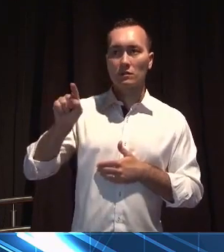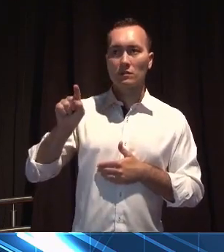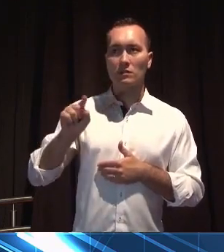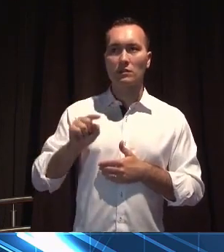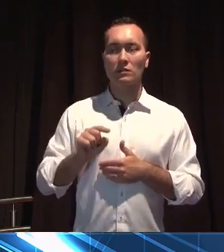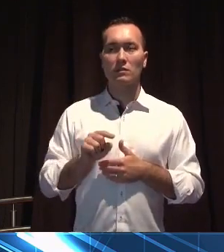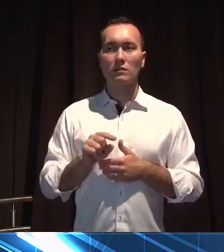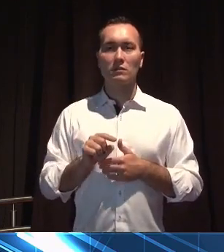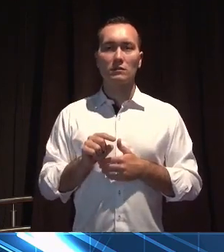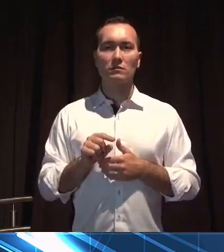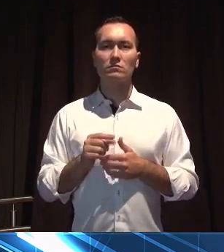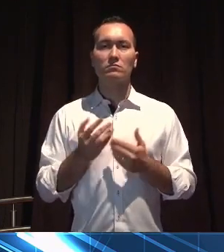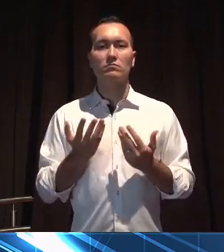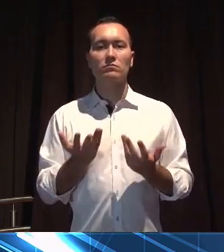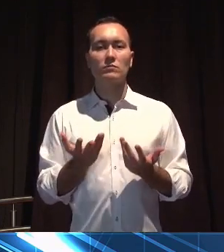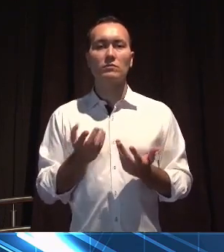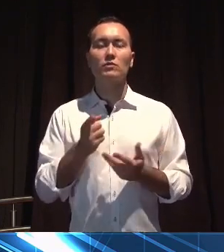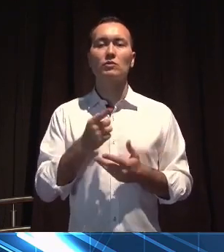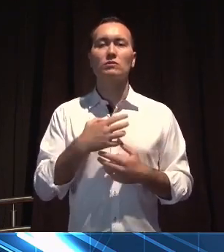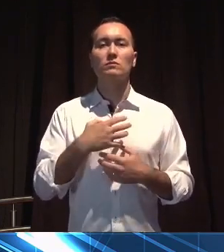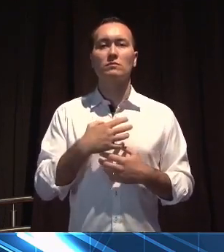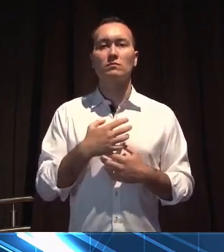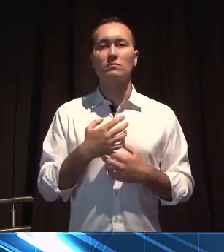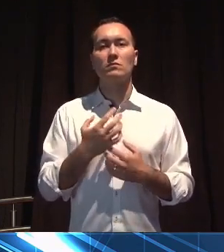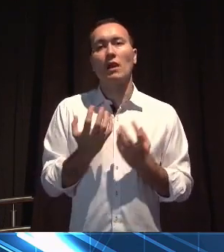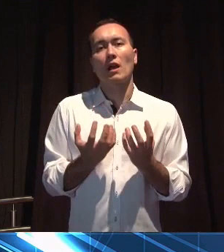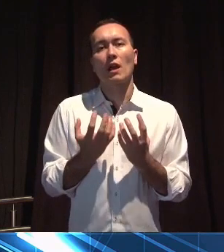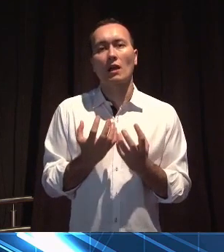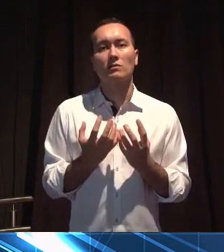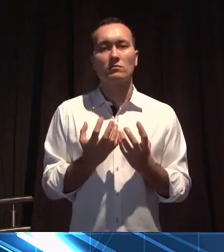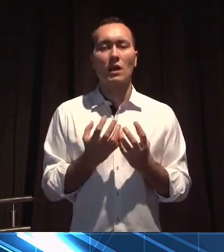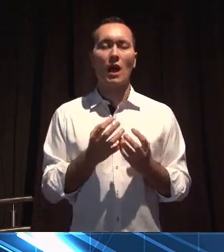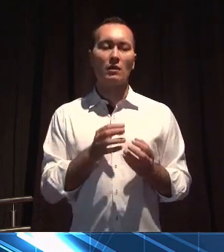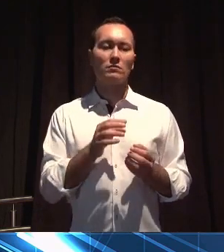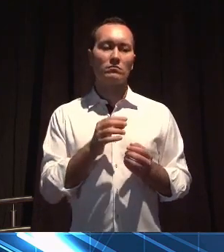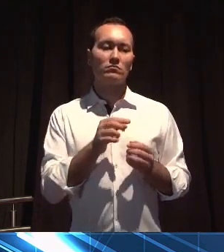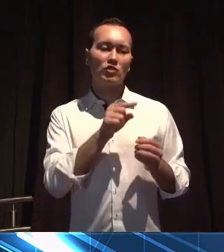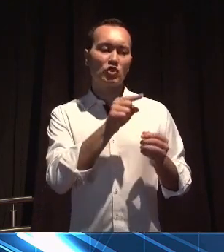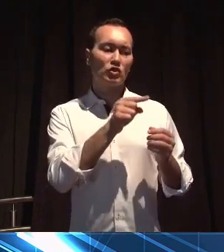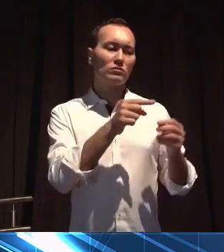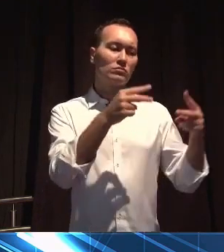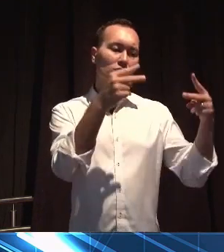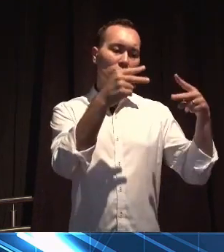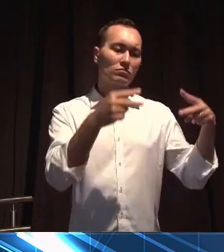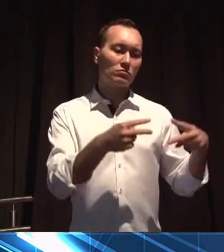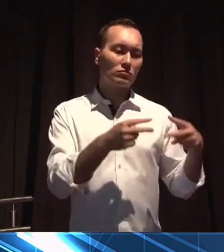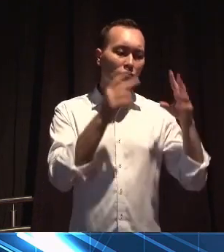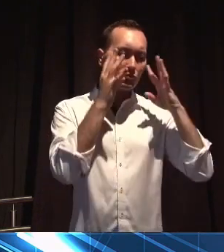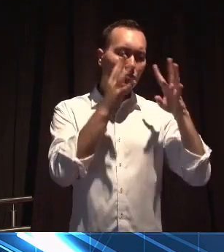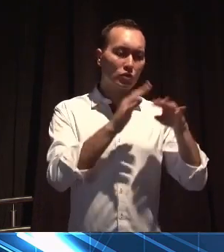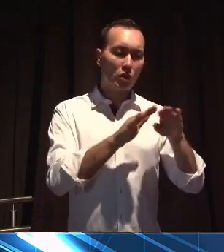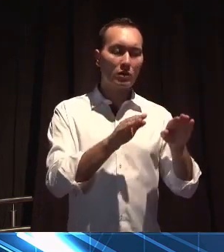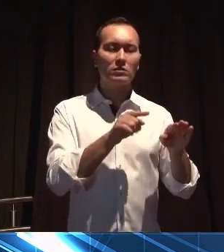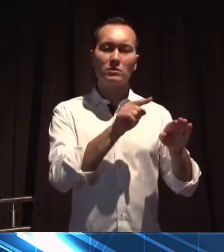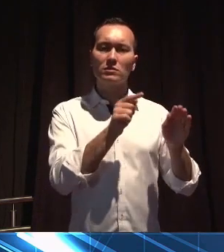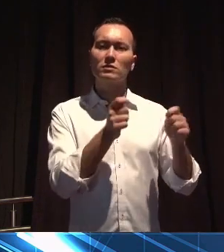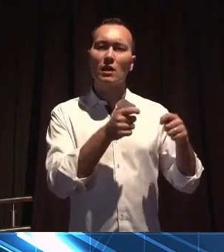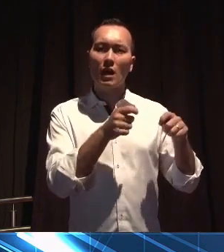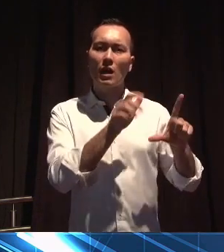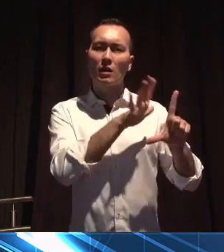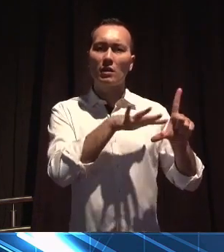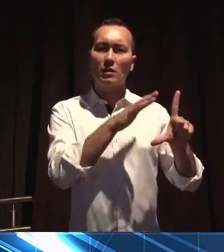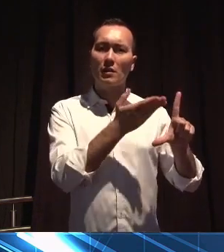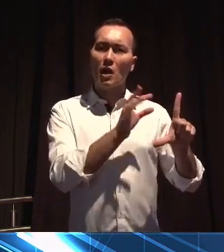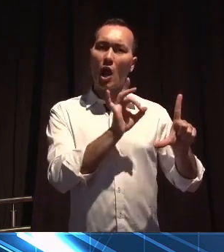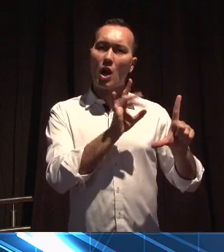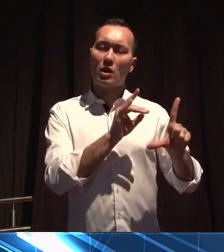só chamar algo que é feito ao renderizar HTML eu só faço a implemento essa interface específica é